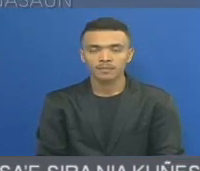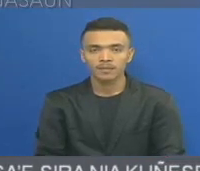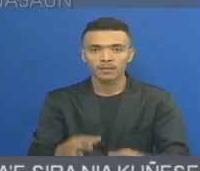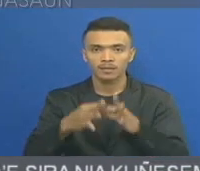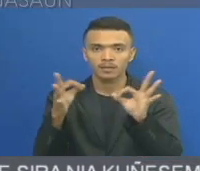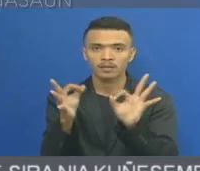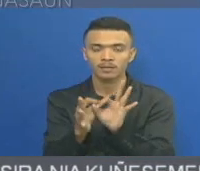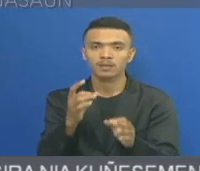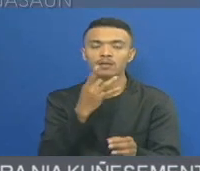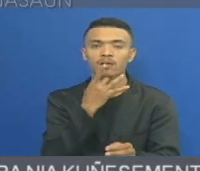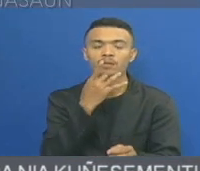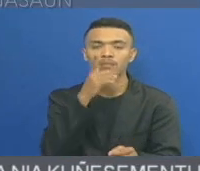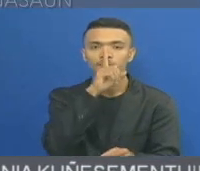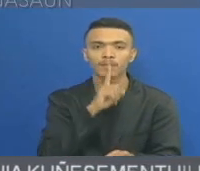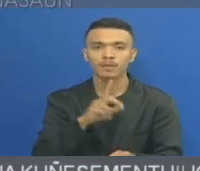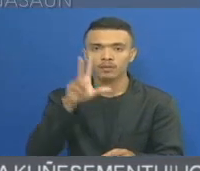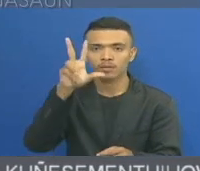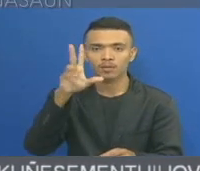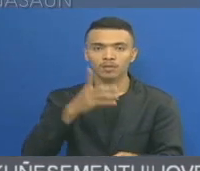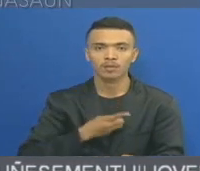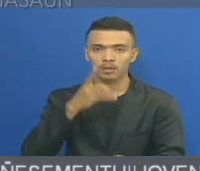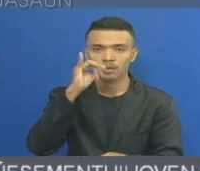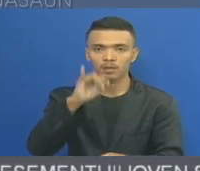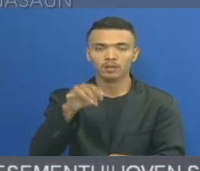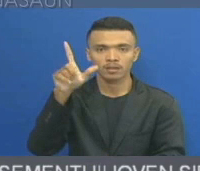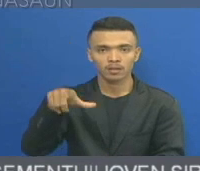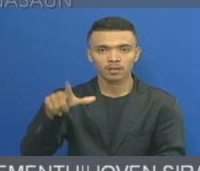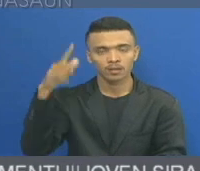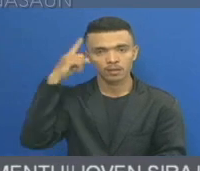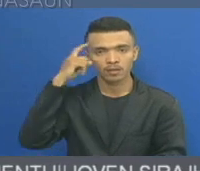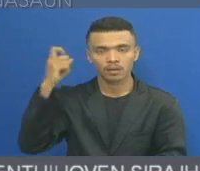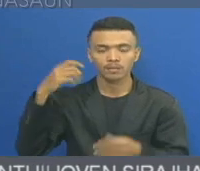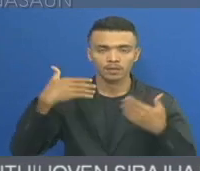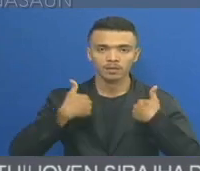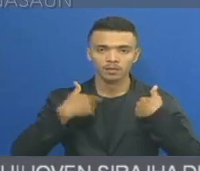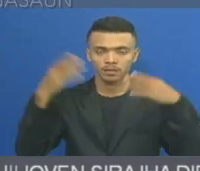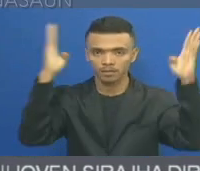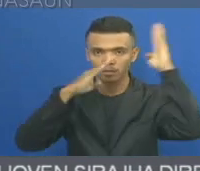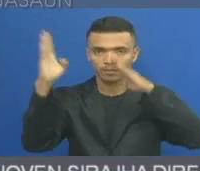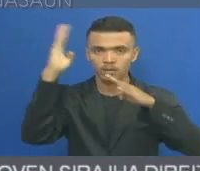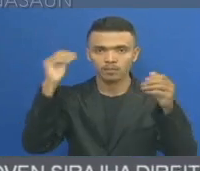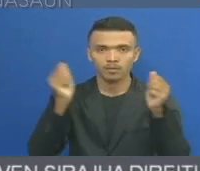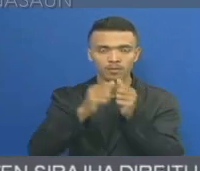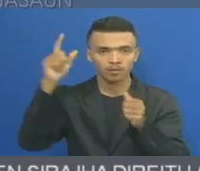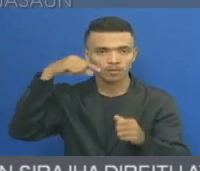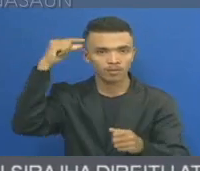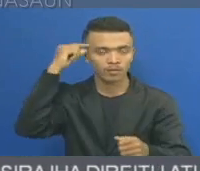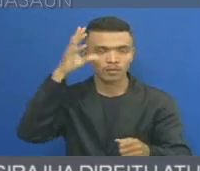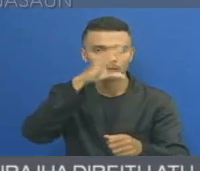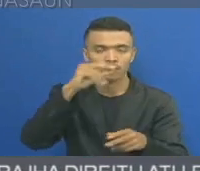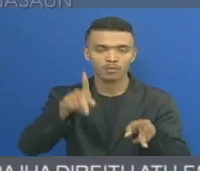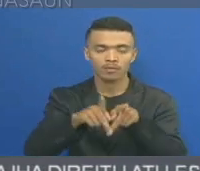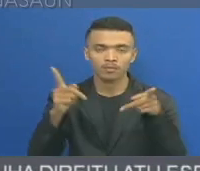projeto de instalação de semáforo autônomo na capital Dili, lá o atraso. Também há desentendimento entre o governo e a